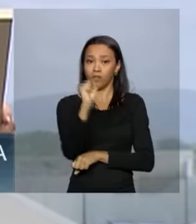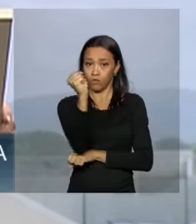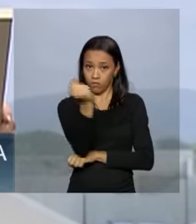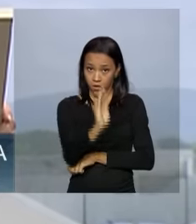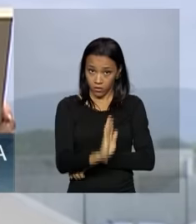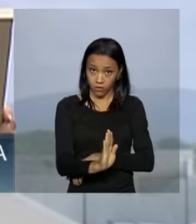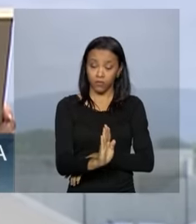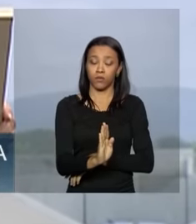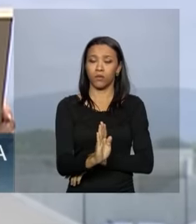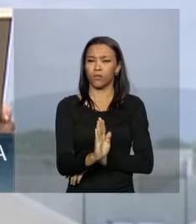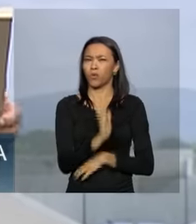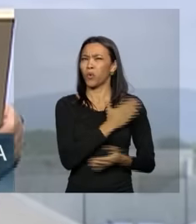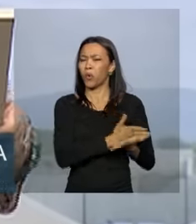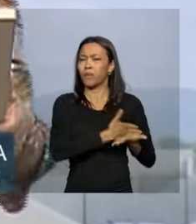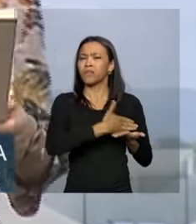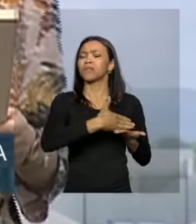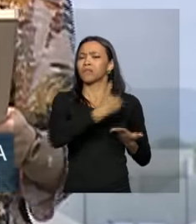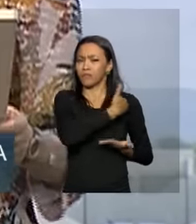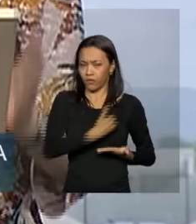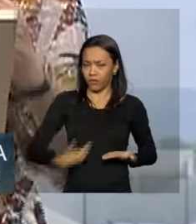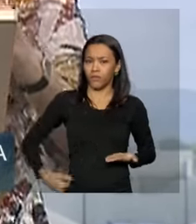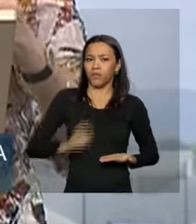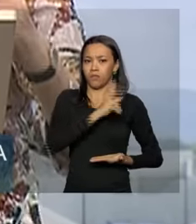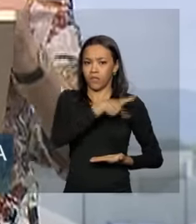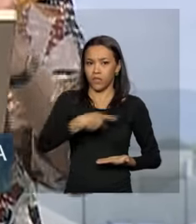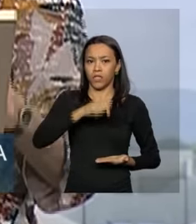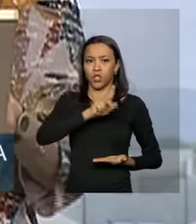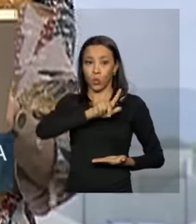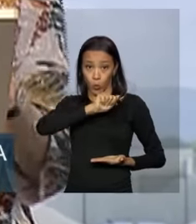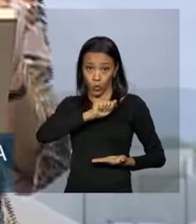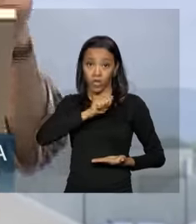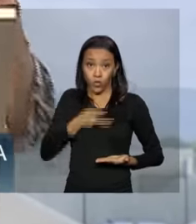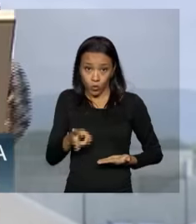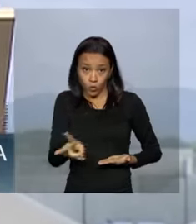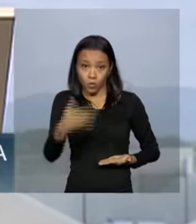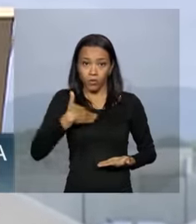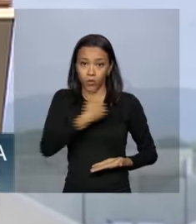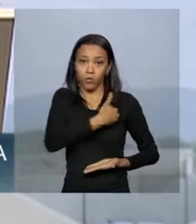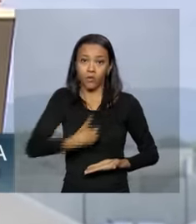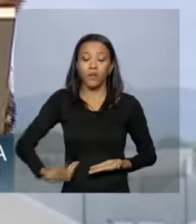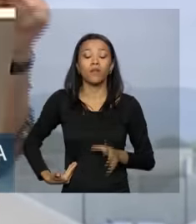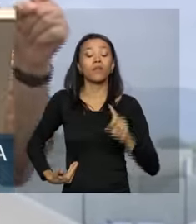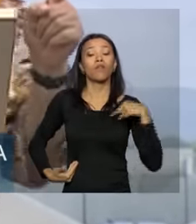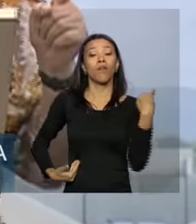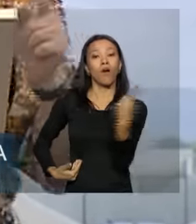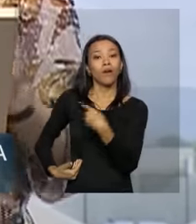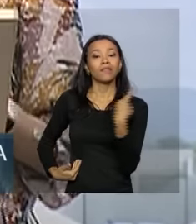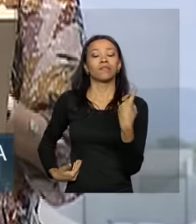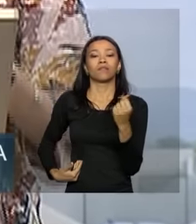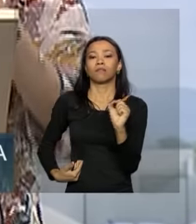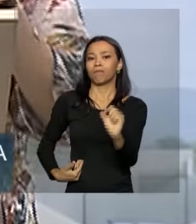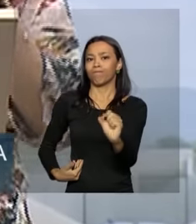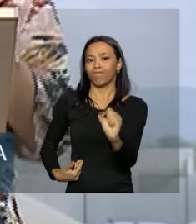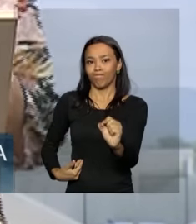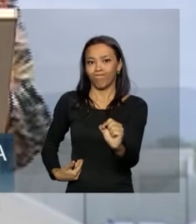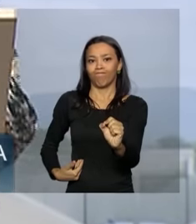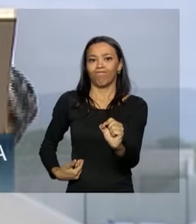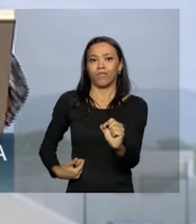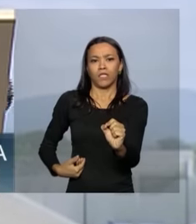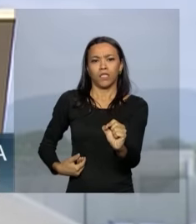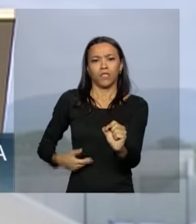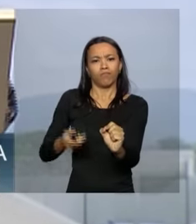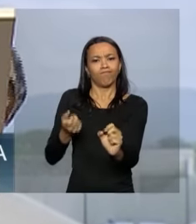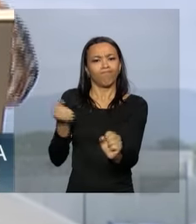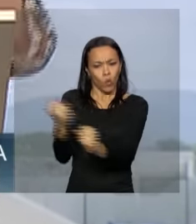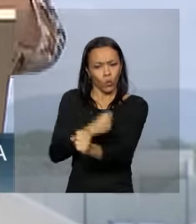a partir do governo do presidente Lula e com o meu governo, nós enfrentamos com obras